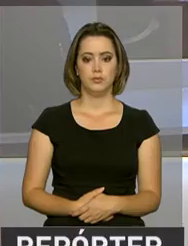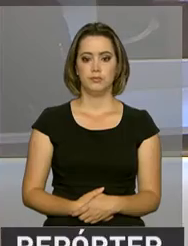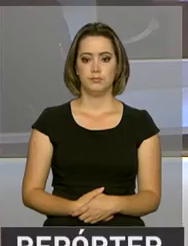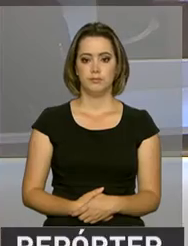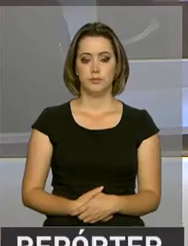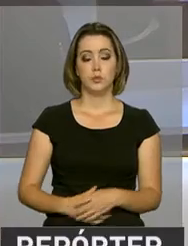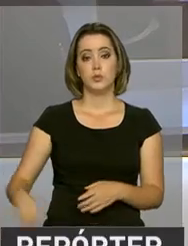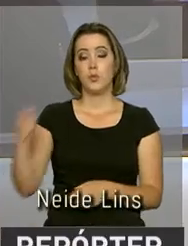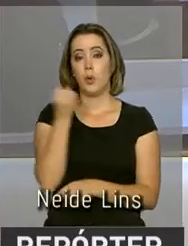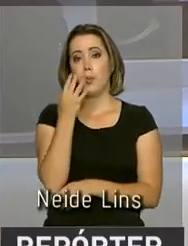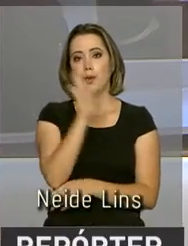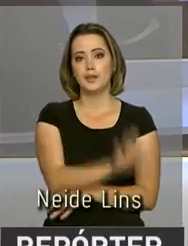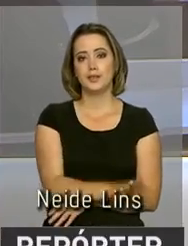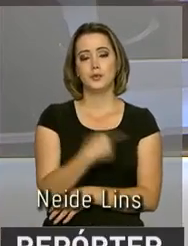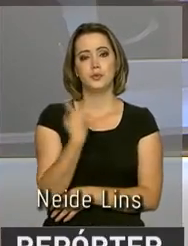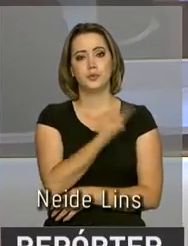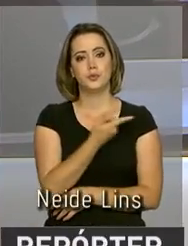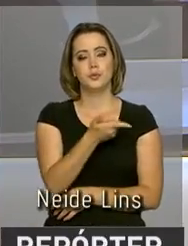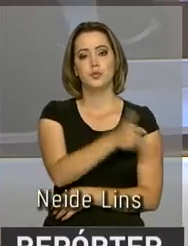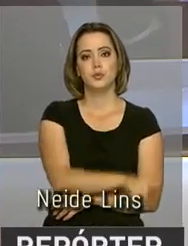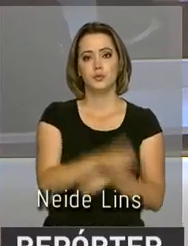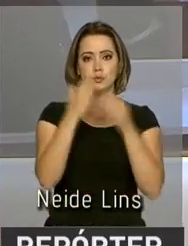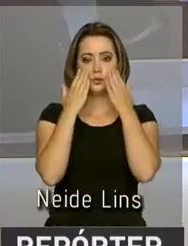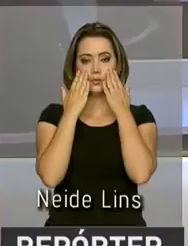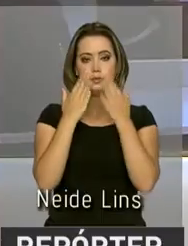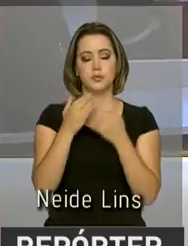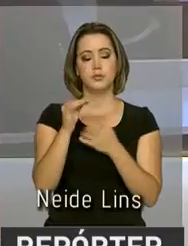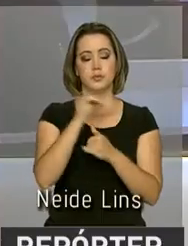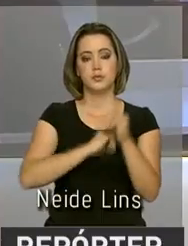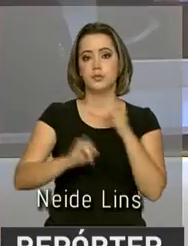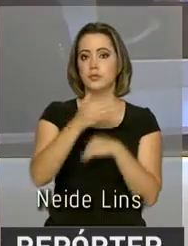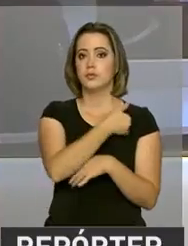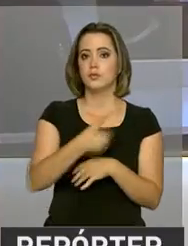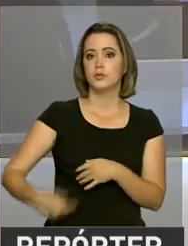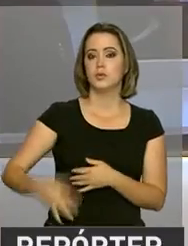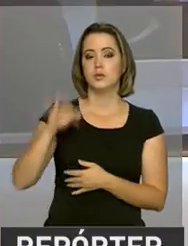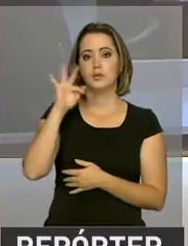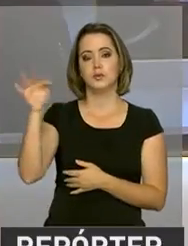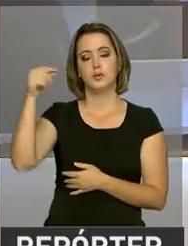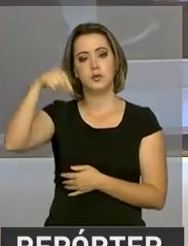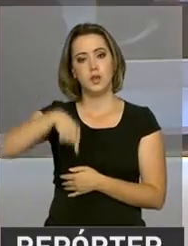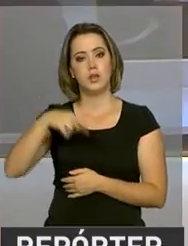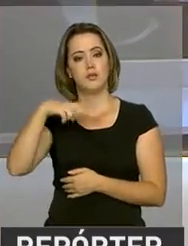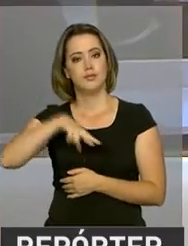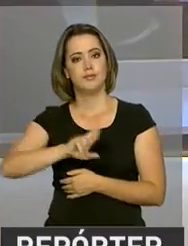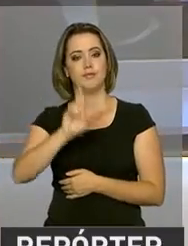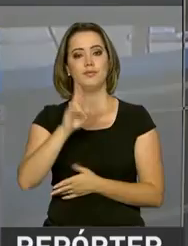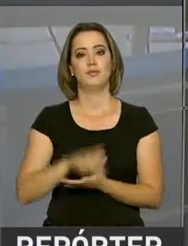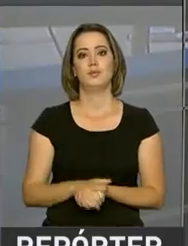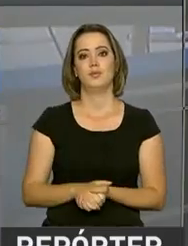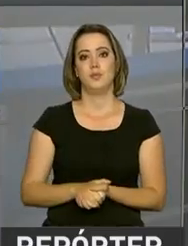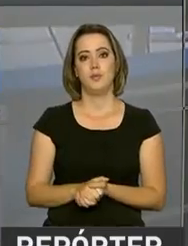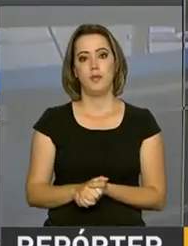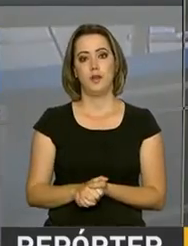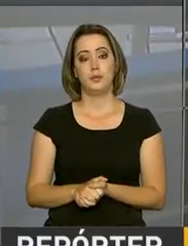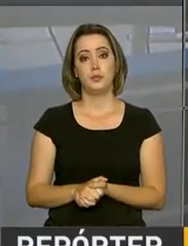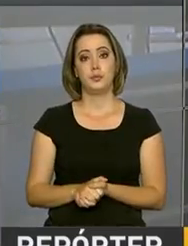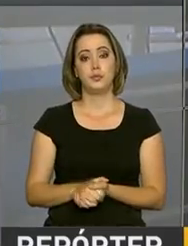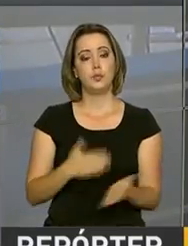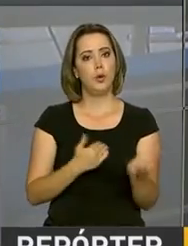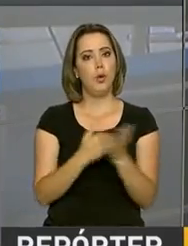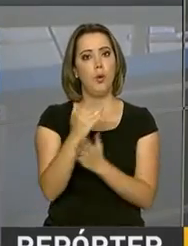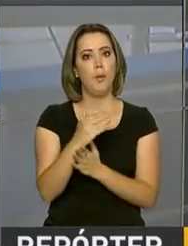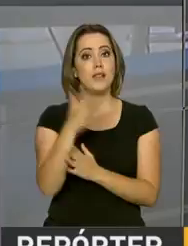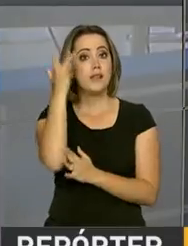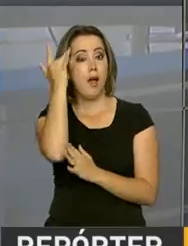olá boa tarde estamos de volta com as notícias do governo federal aqui no repórter e nbr começam a